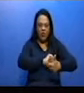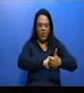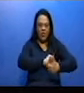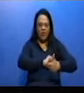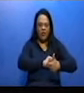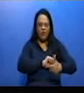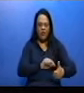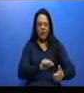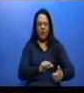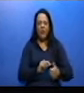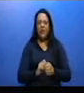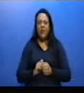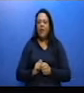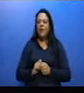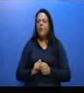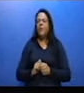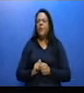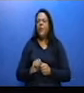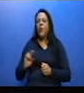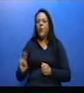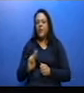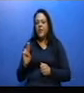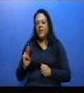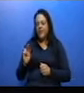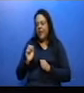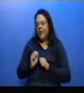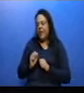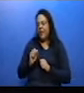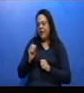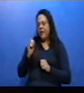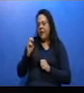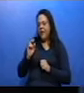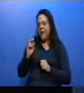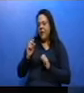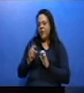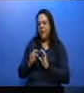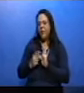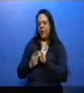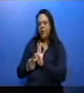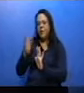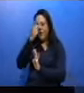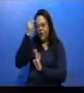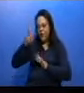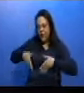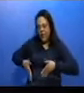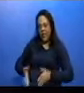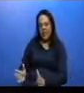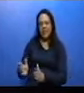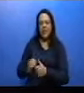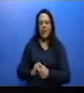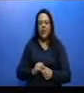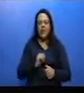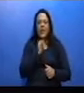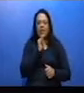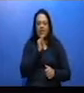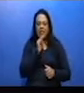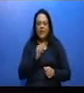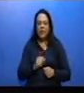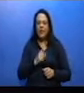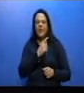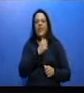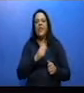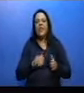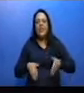nasceu. Por exemplo, quem nasce em Minas Gerais é mineiro. Quem nasce no Rio Grande